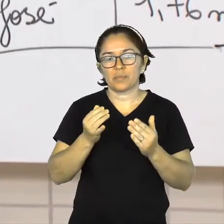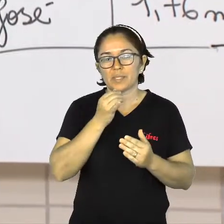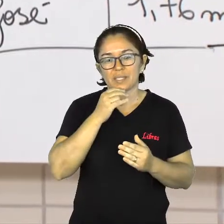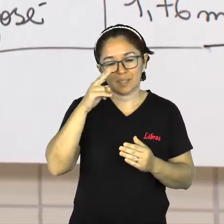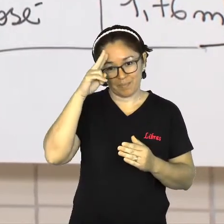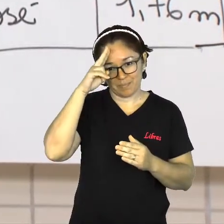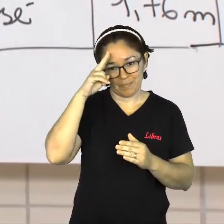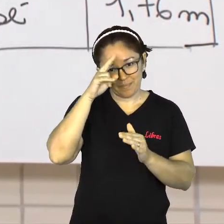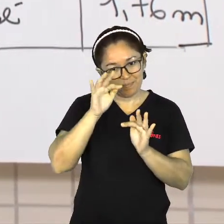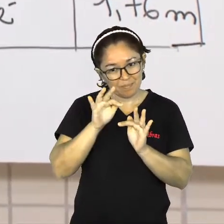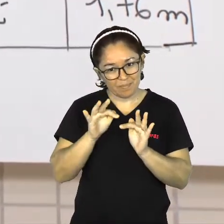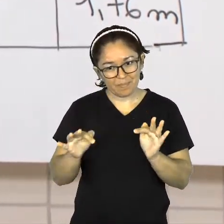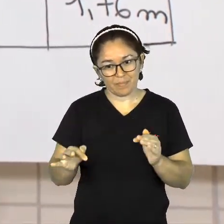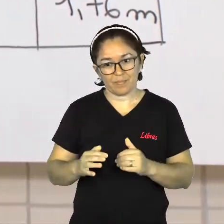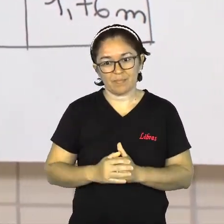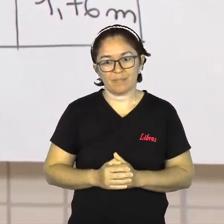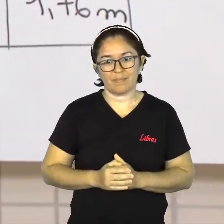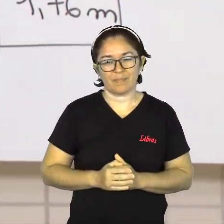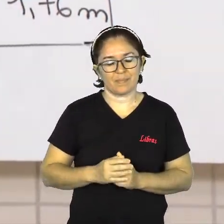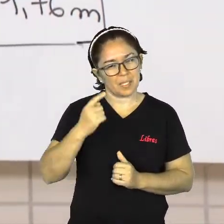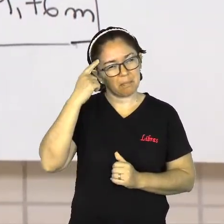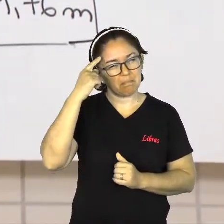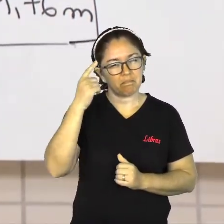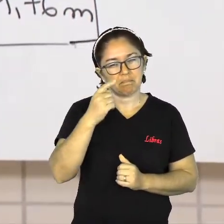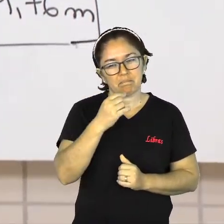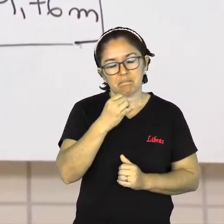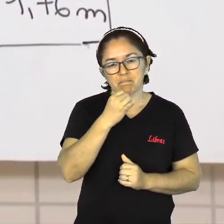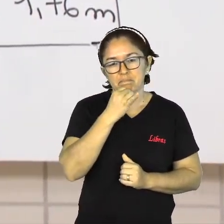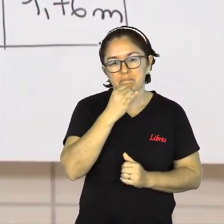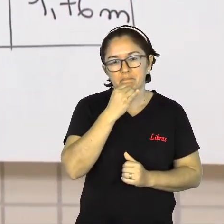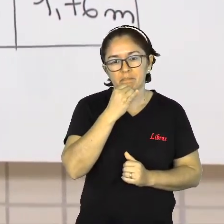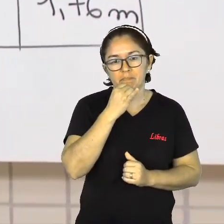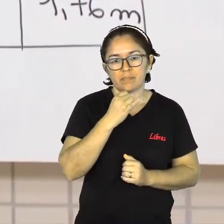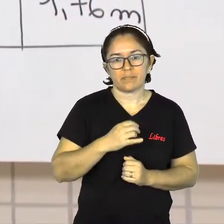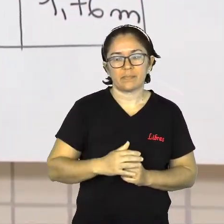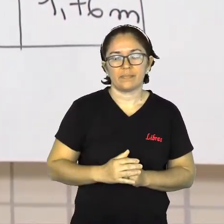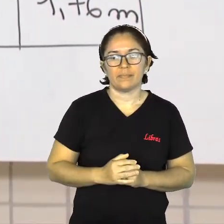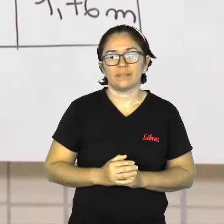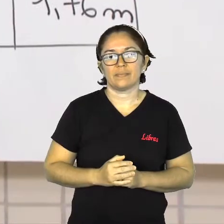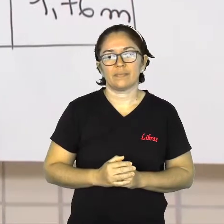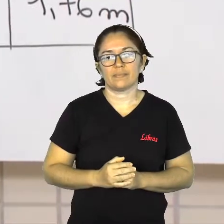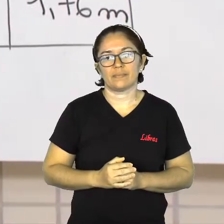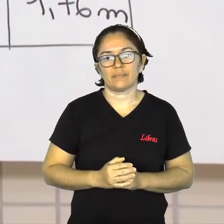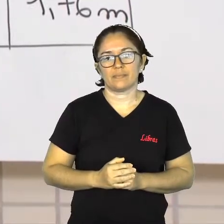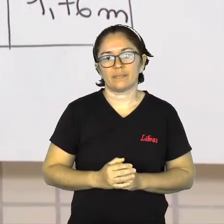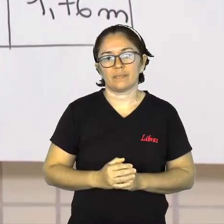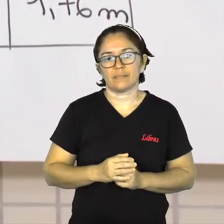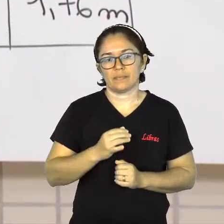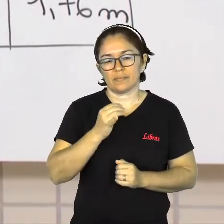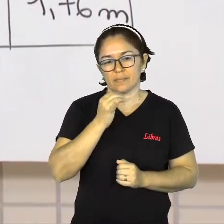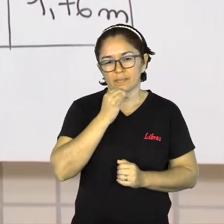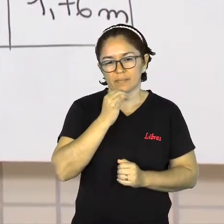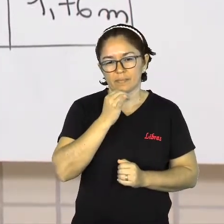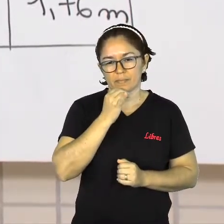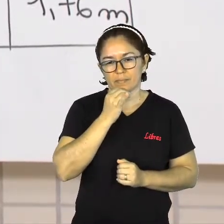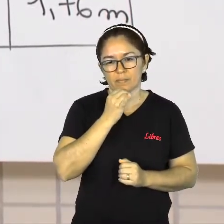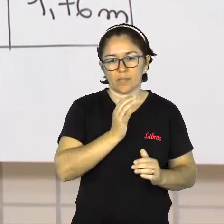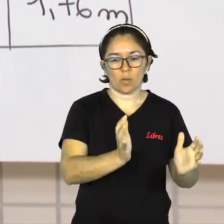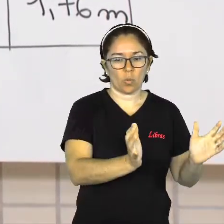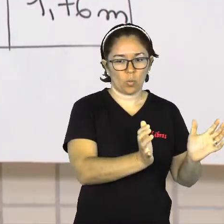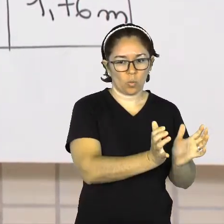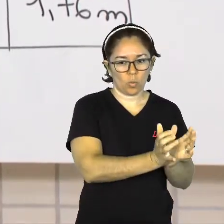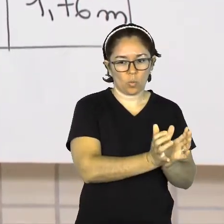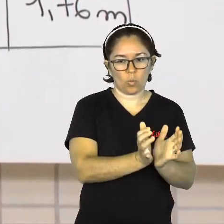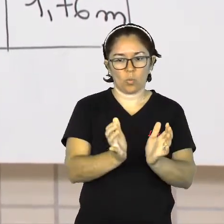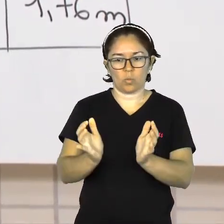historinha qualquer, tá? Imagine que nós vamos ter que formar um time de basquete.